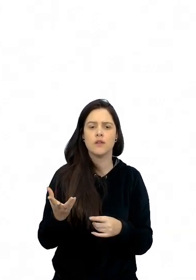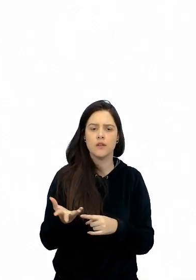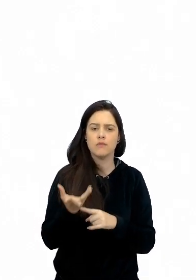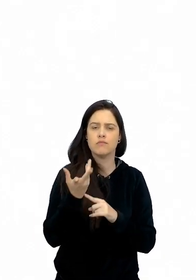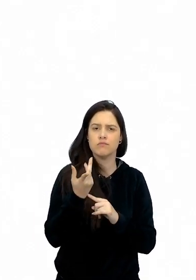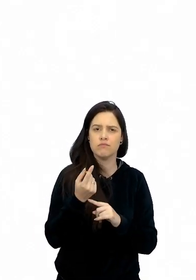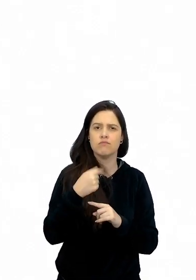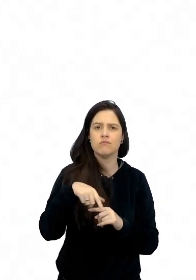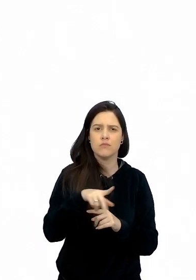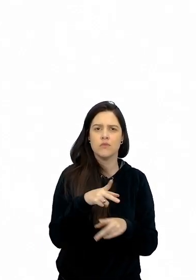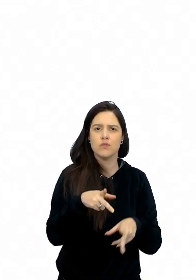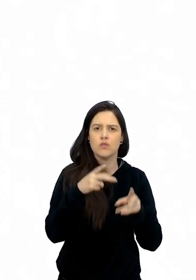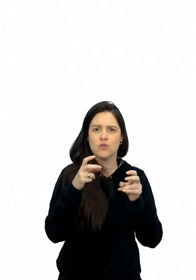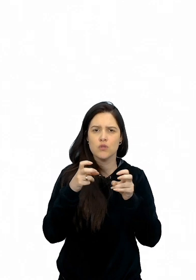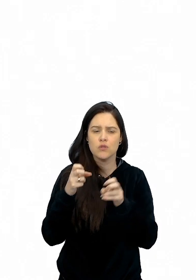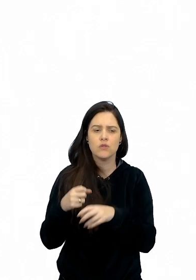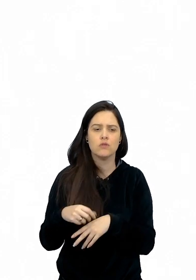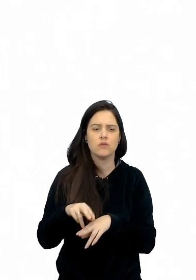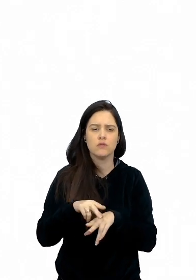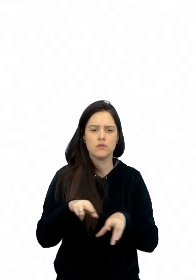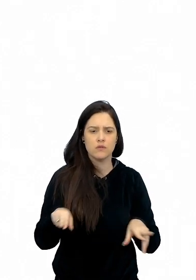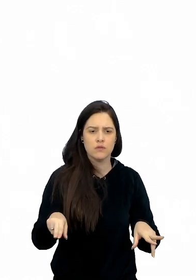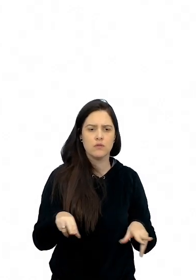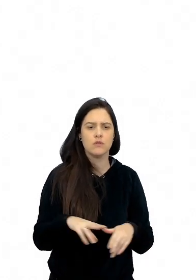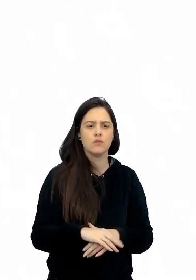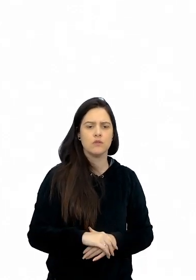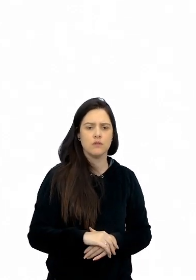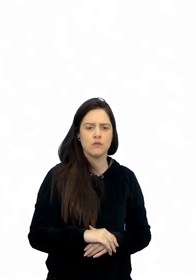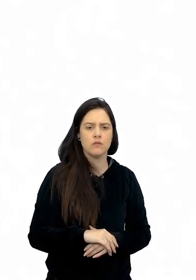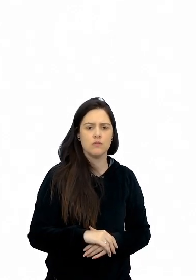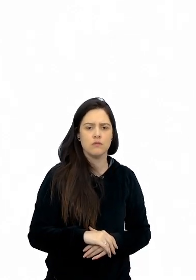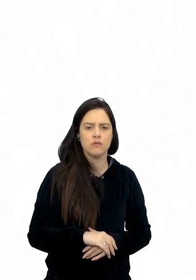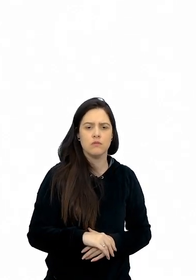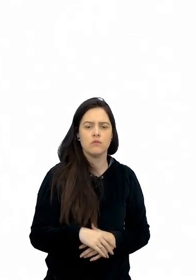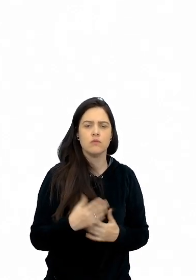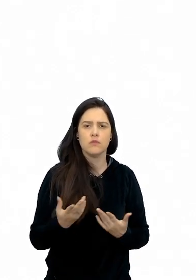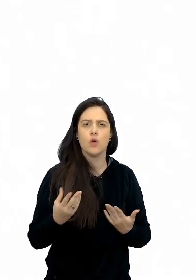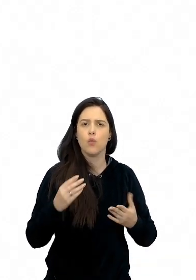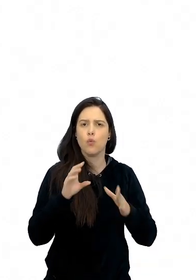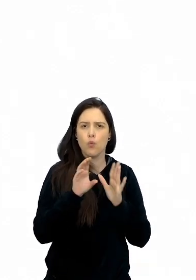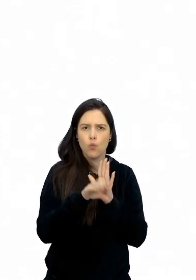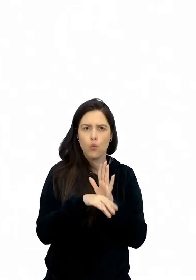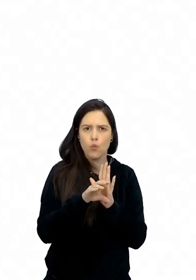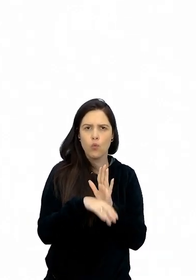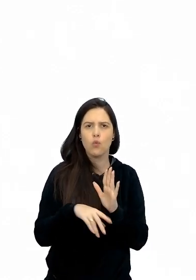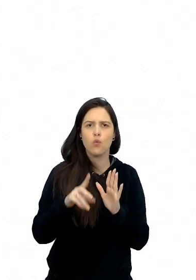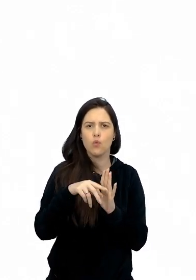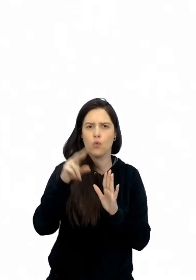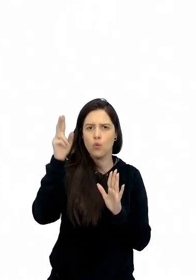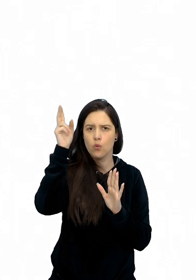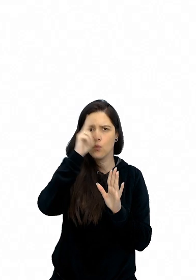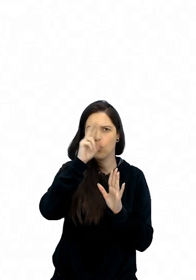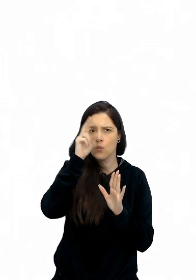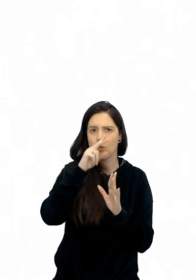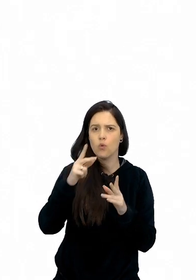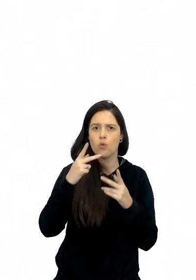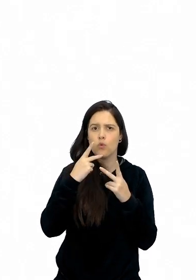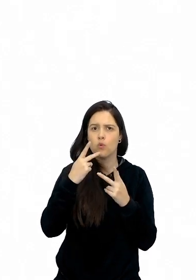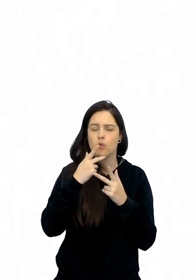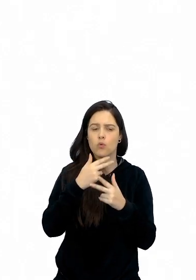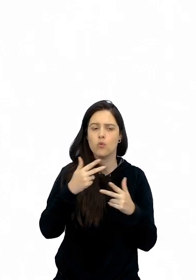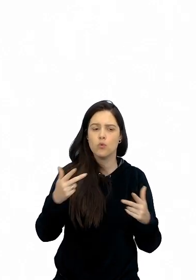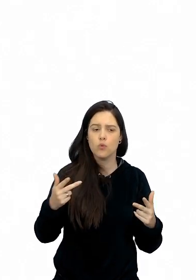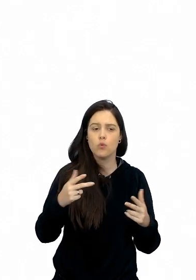gente percebe que é um nome que está associado ali ao conceito. Então, para ele entender, quando eu falo assim, que é o